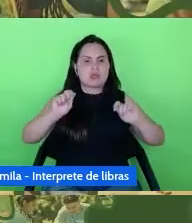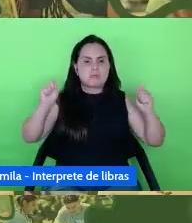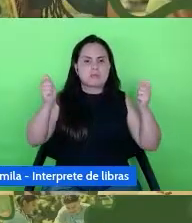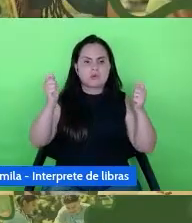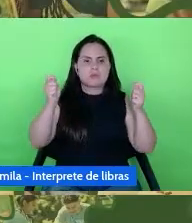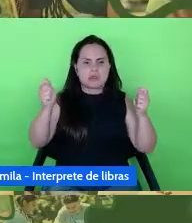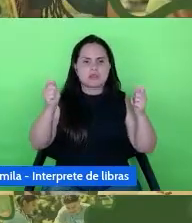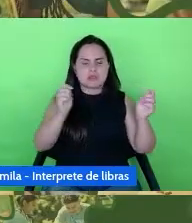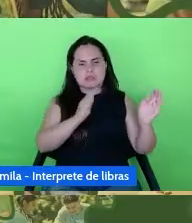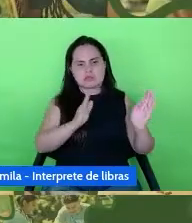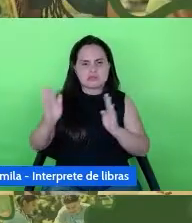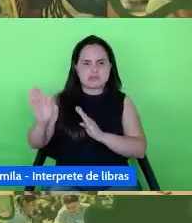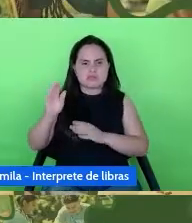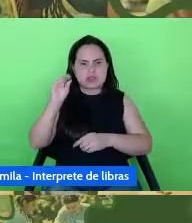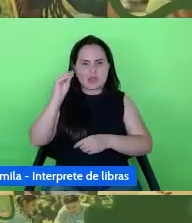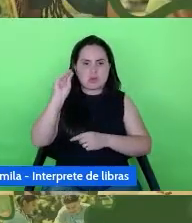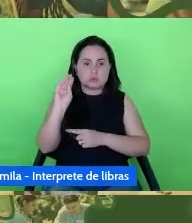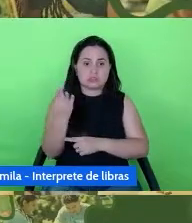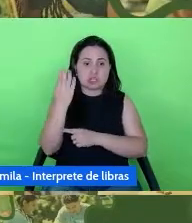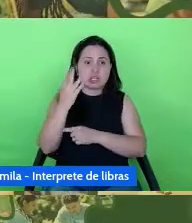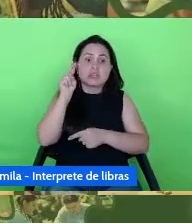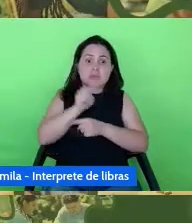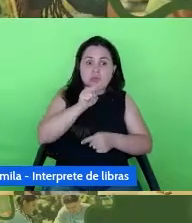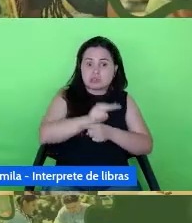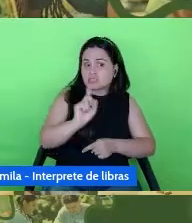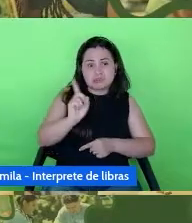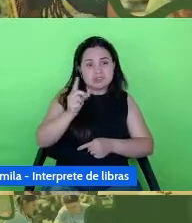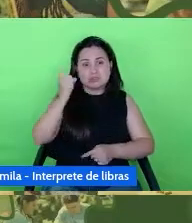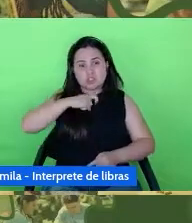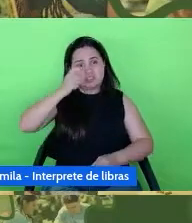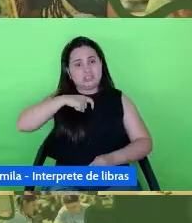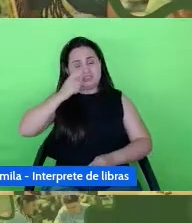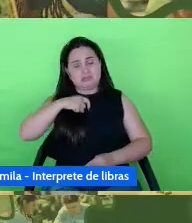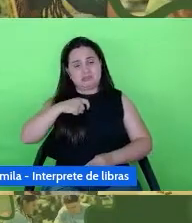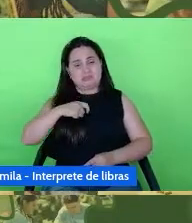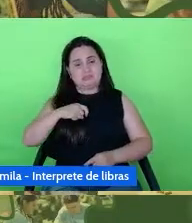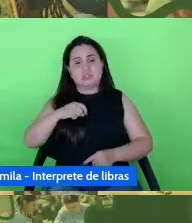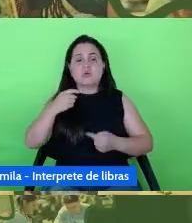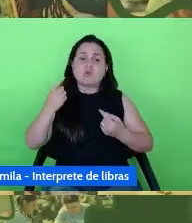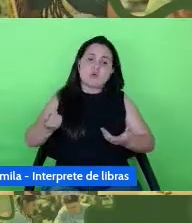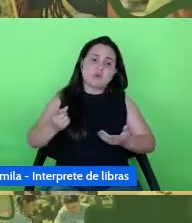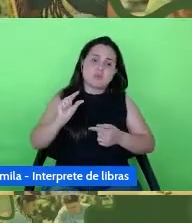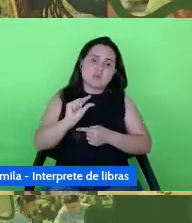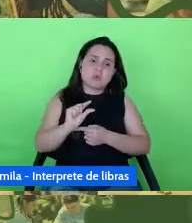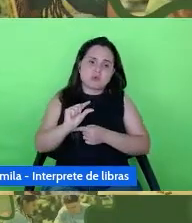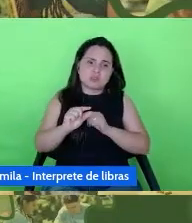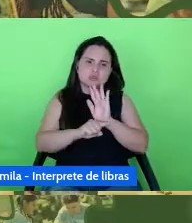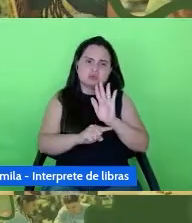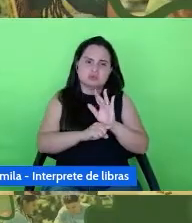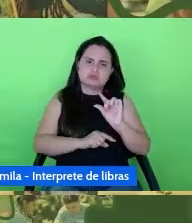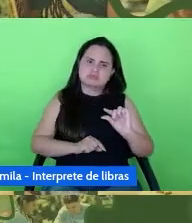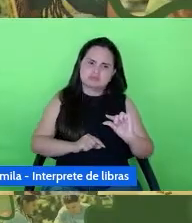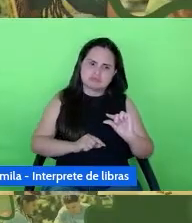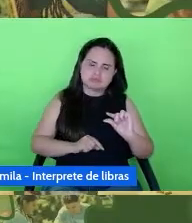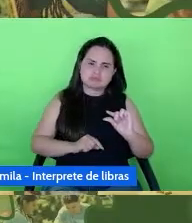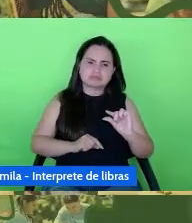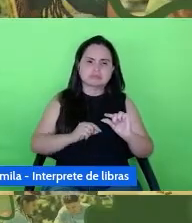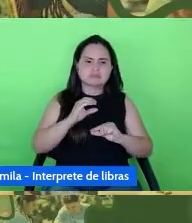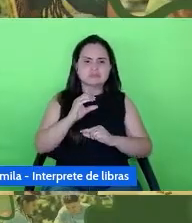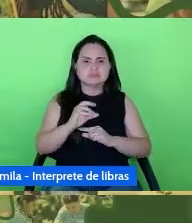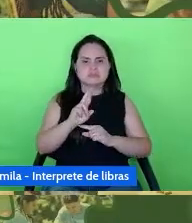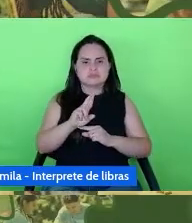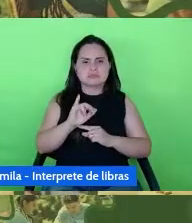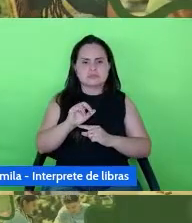que protege o meio ambiente, quando, na verdade, não protege, ou fazem muito menos do que poderiam fazer. Então, isso chama greenwashing,